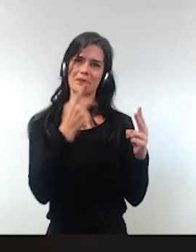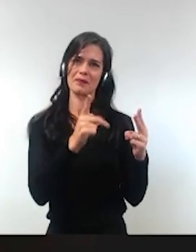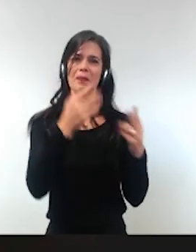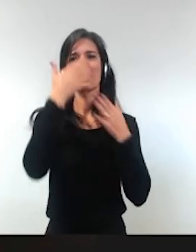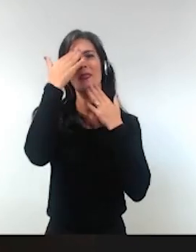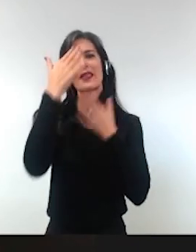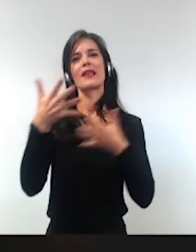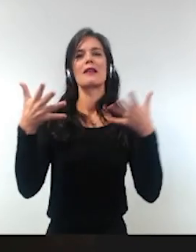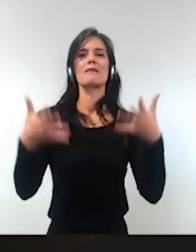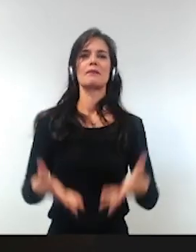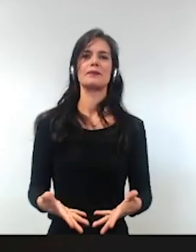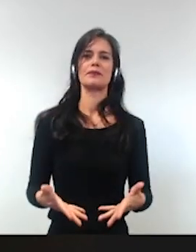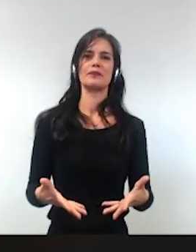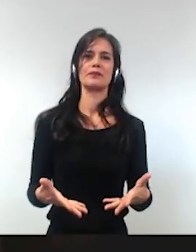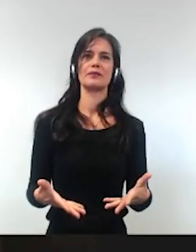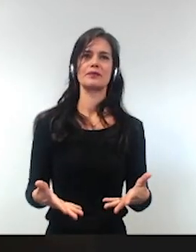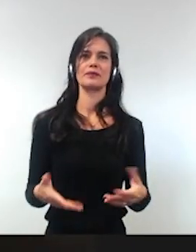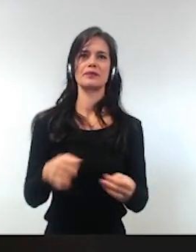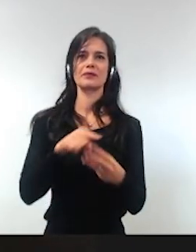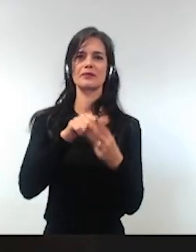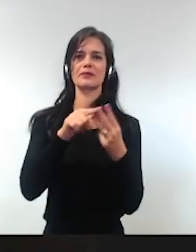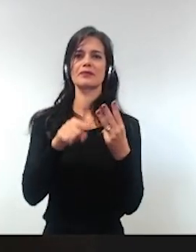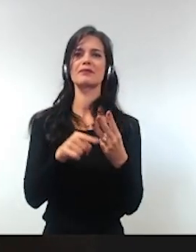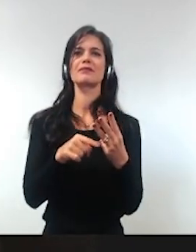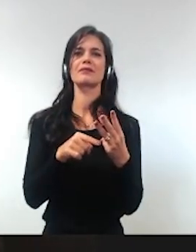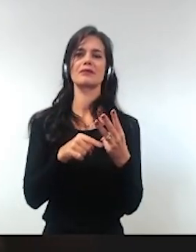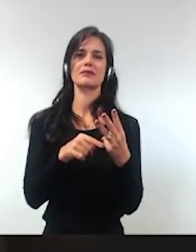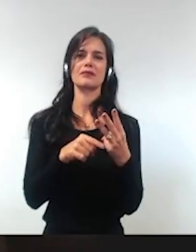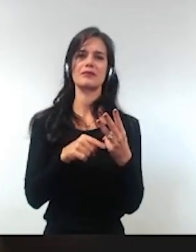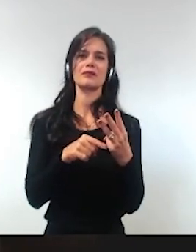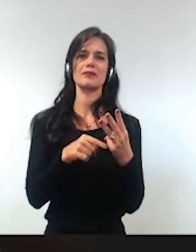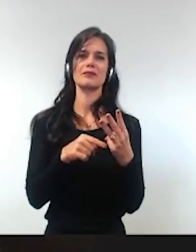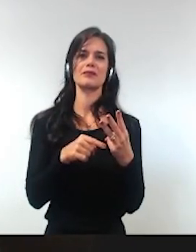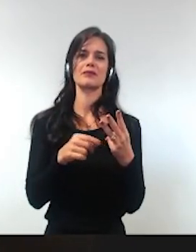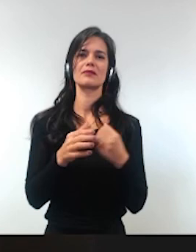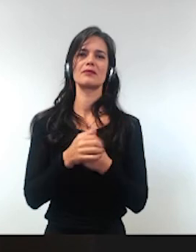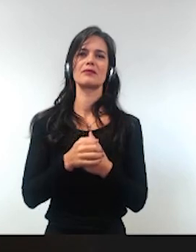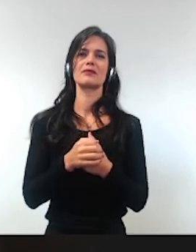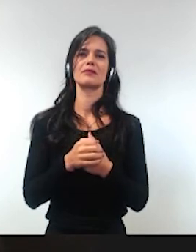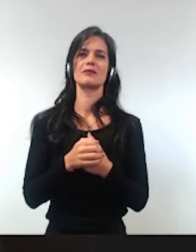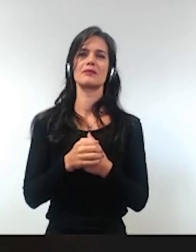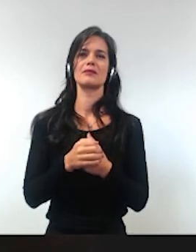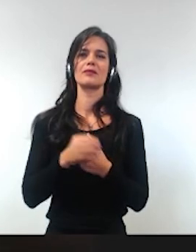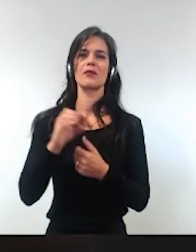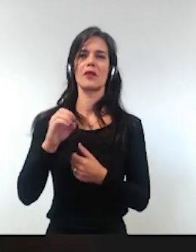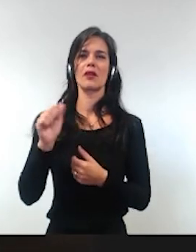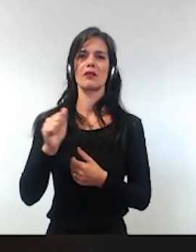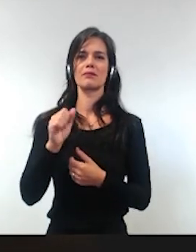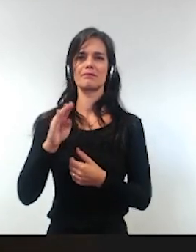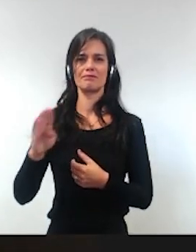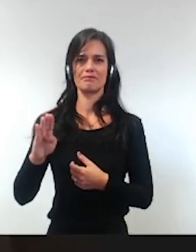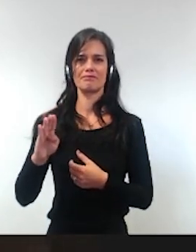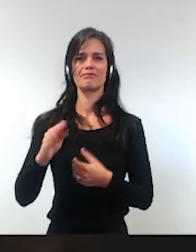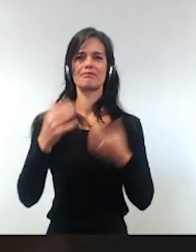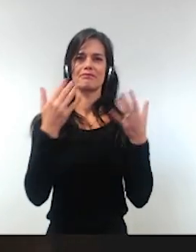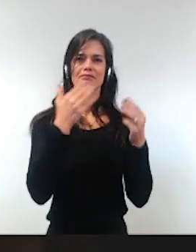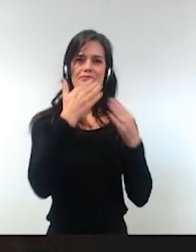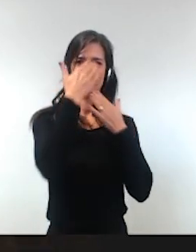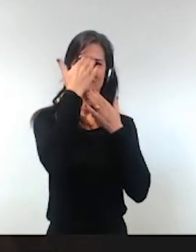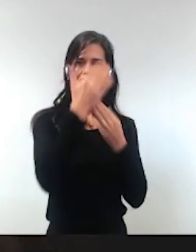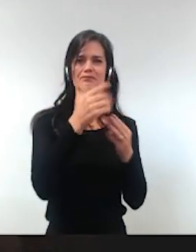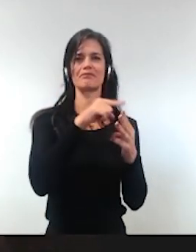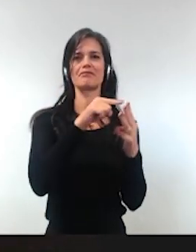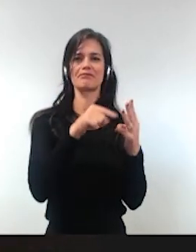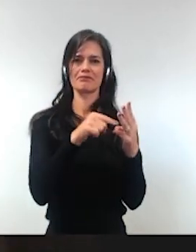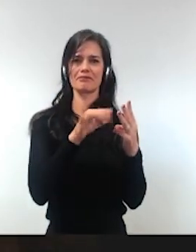a participação e a presença dos 3, em nome do Conselho Federal da Ordem Advogada do Brasil. Agradeço também, esqueci de fazer esse